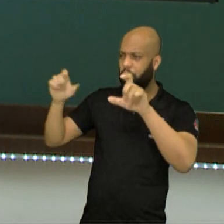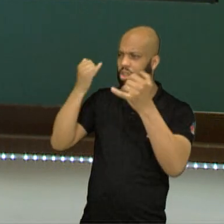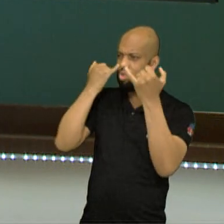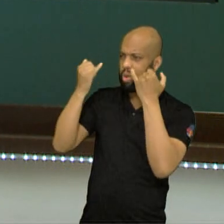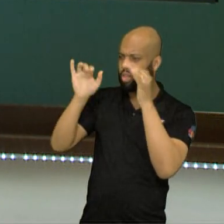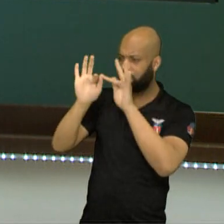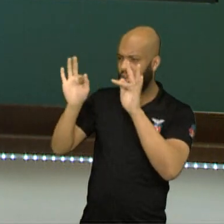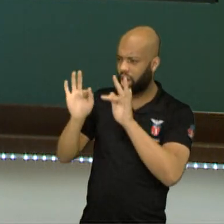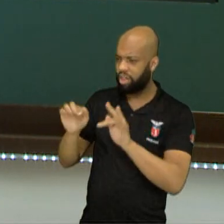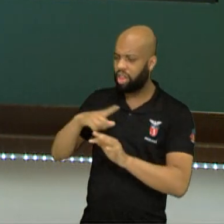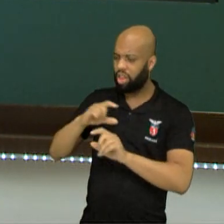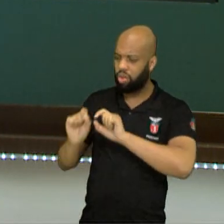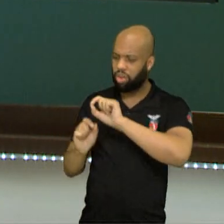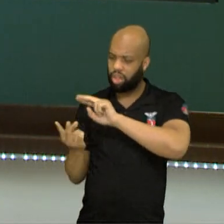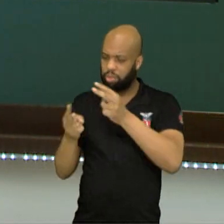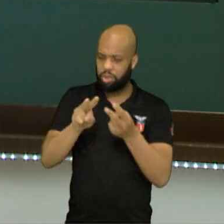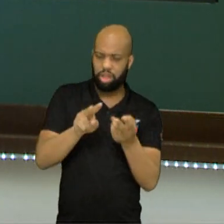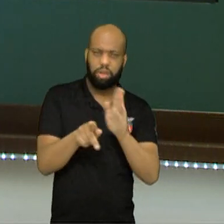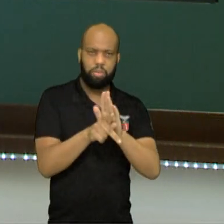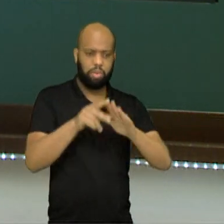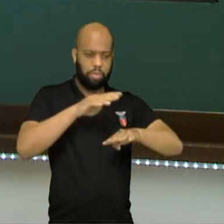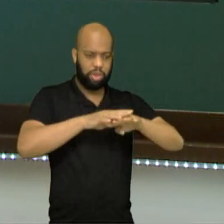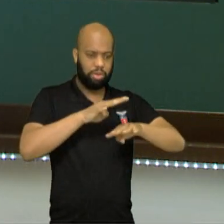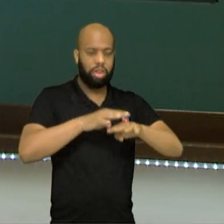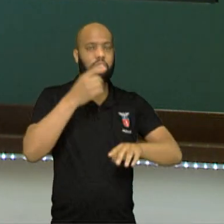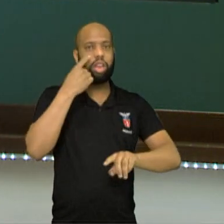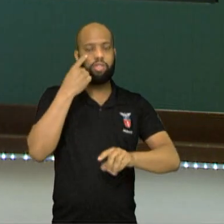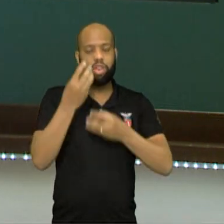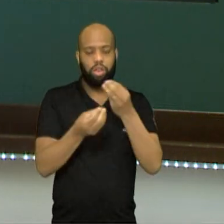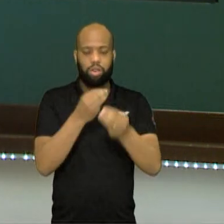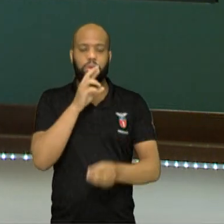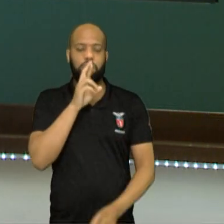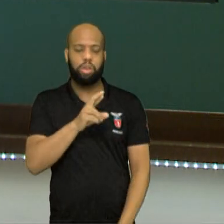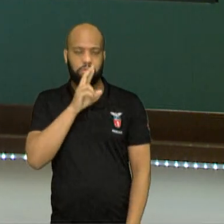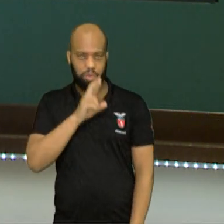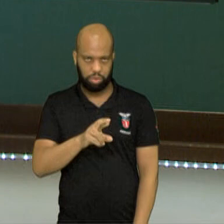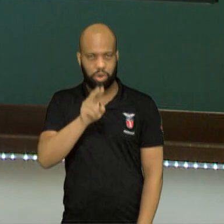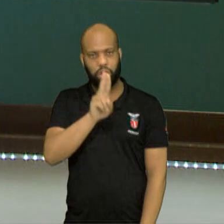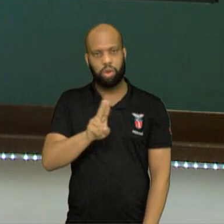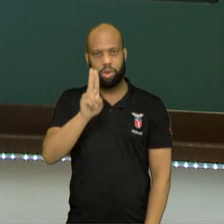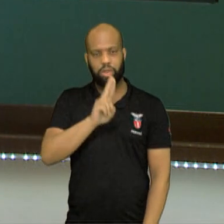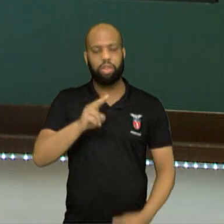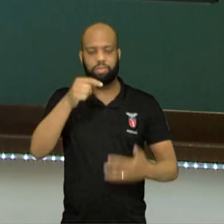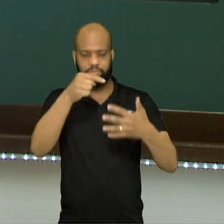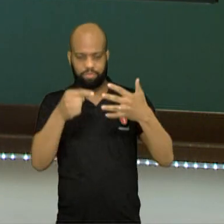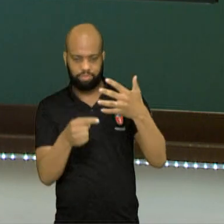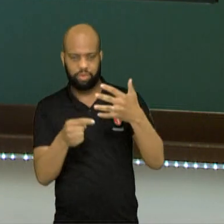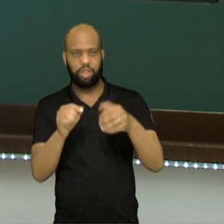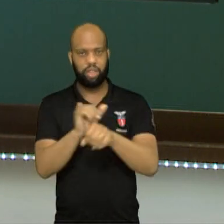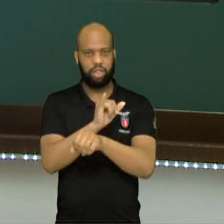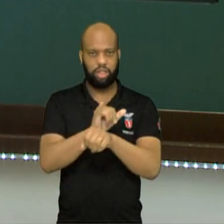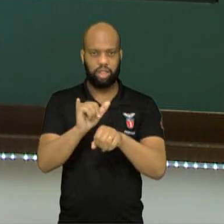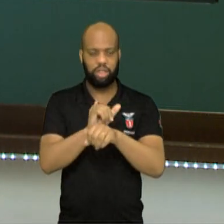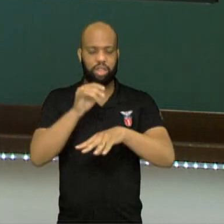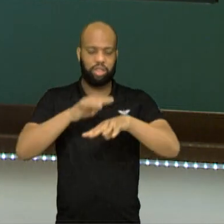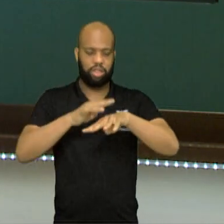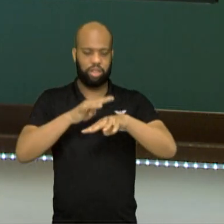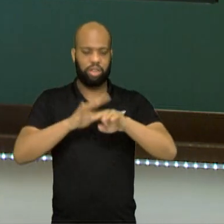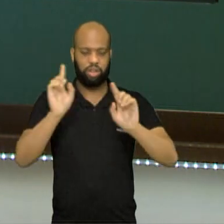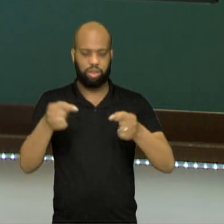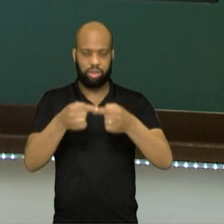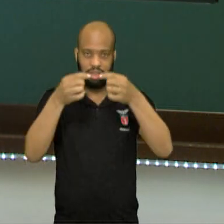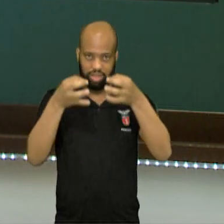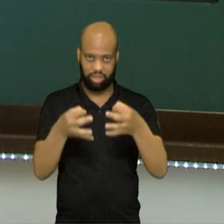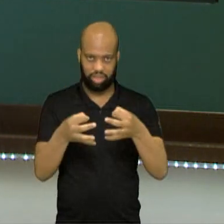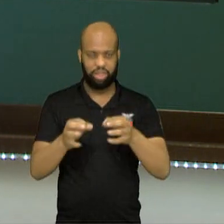te trazendo, tá? Em simbologia matemática e aplicar as ferramentas de resolução adequadas, ok? Tenho